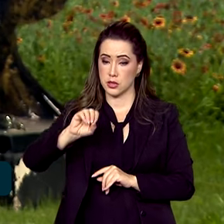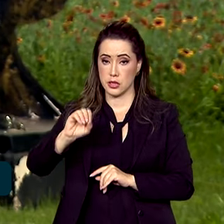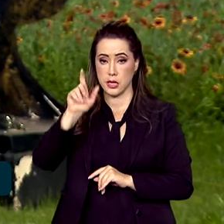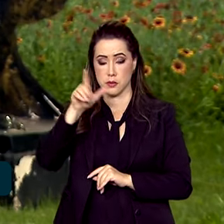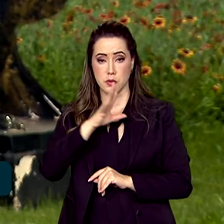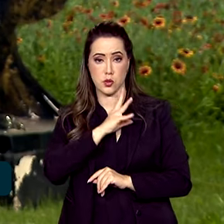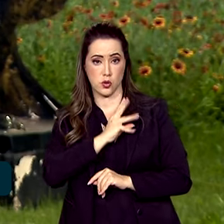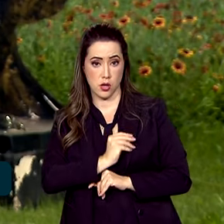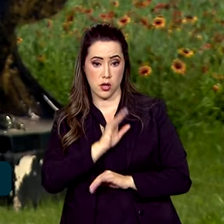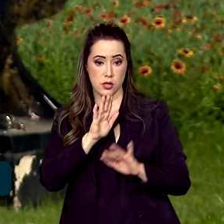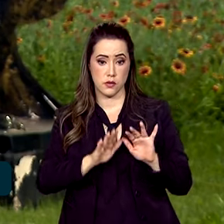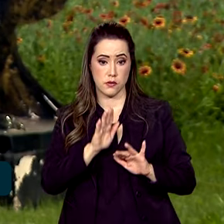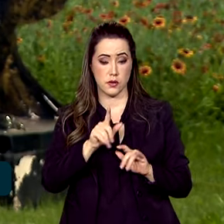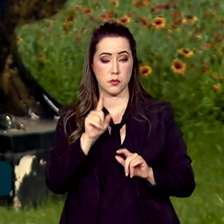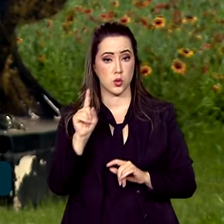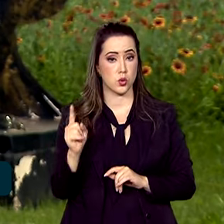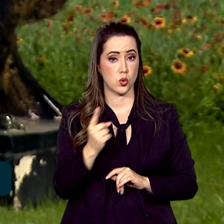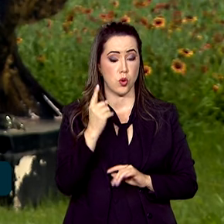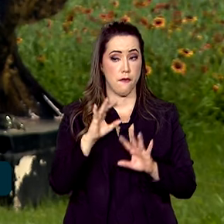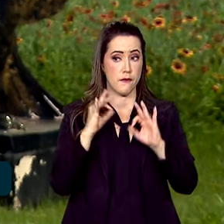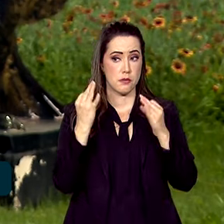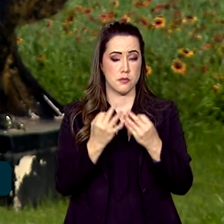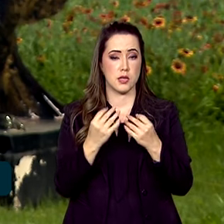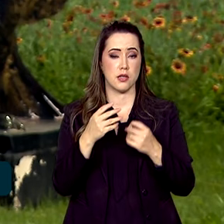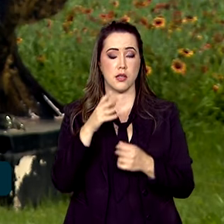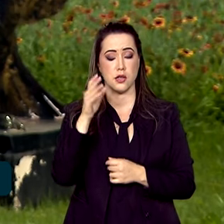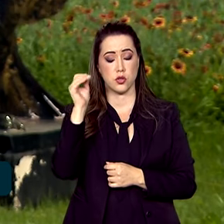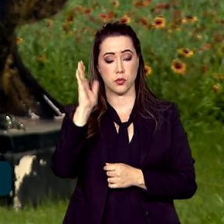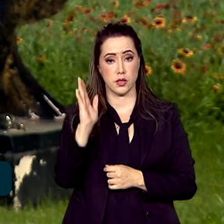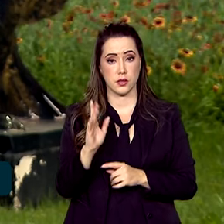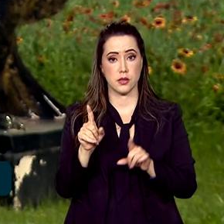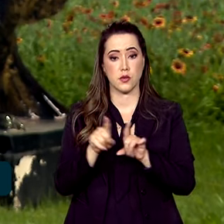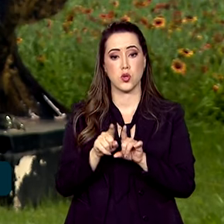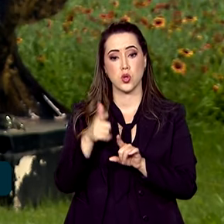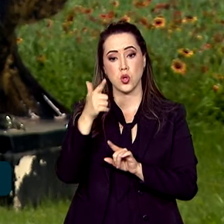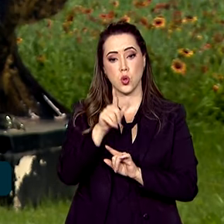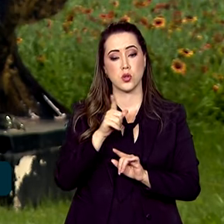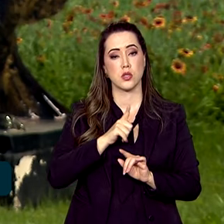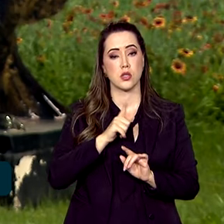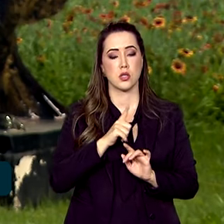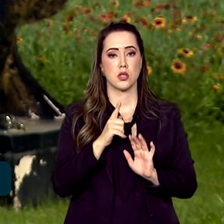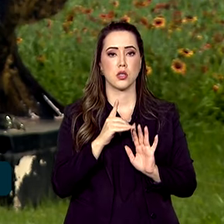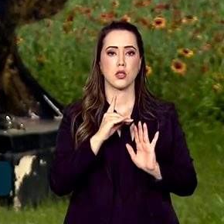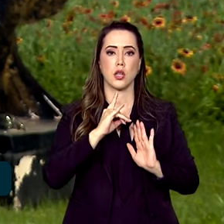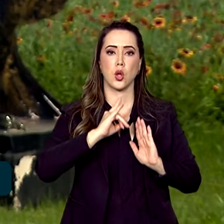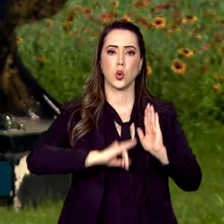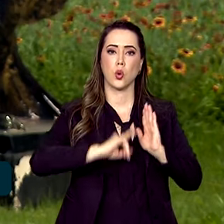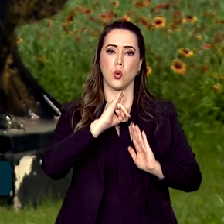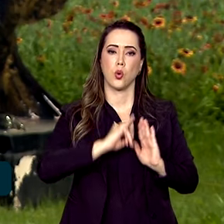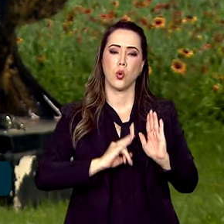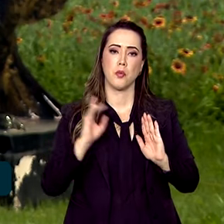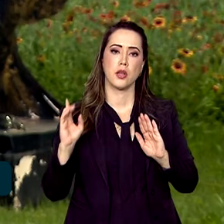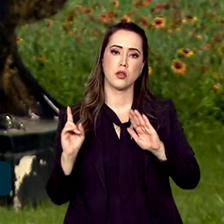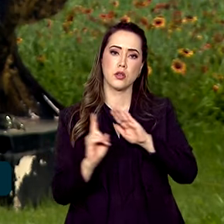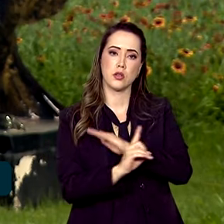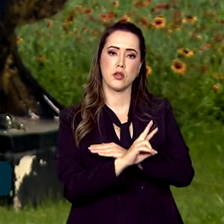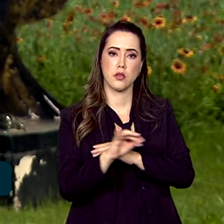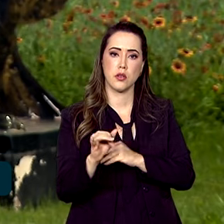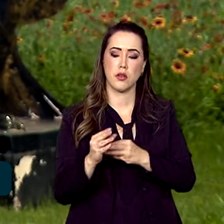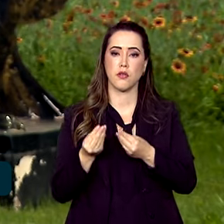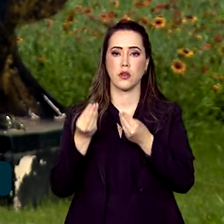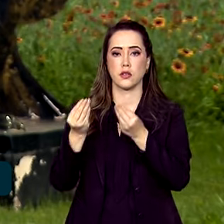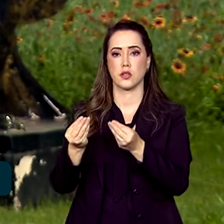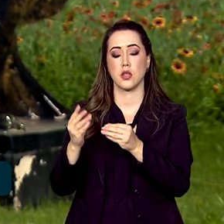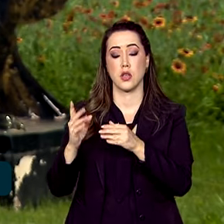parentes de primeiro grau de brasileiros e outros portadores do Registro Nacional de Imigração que devem receber status